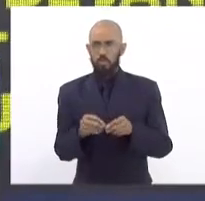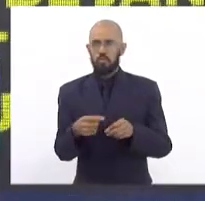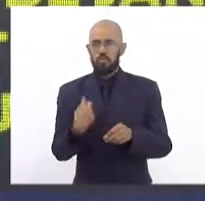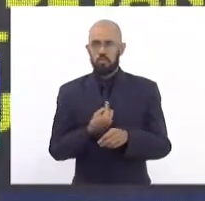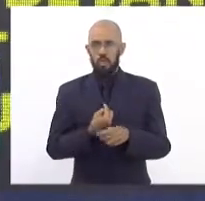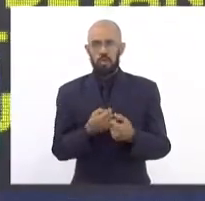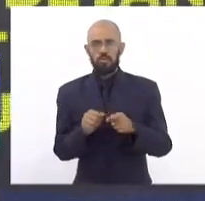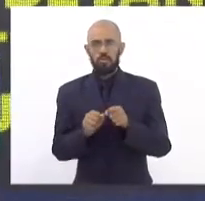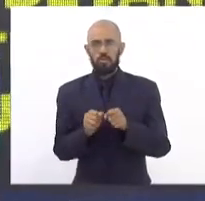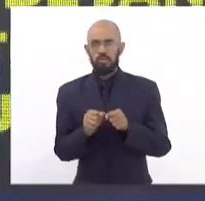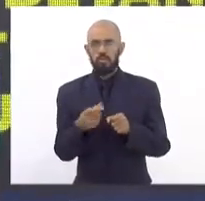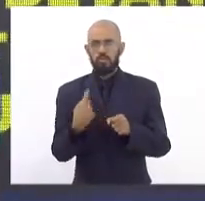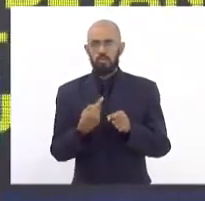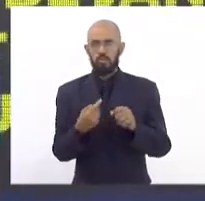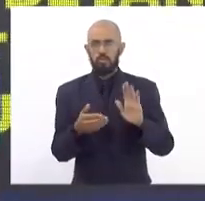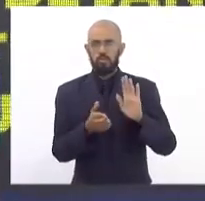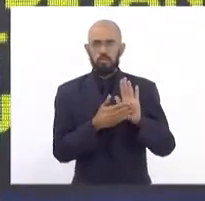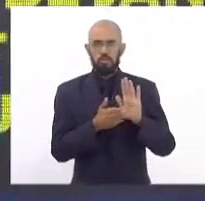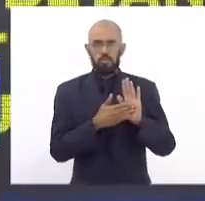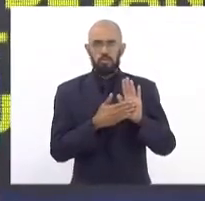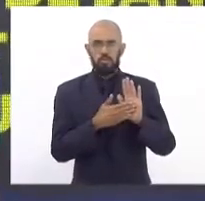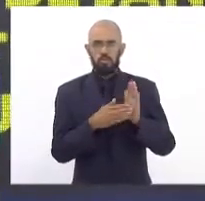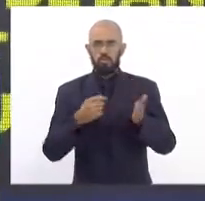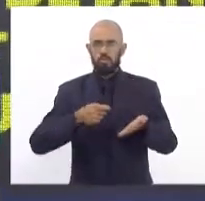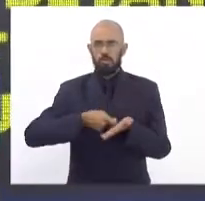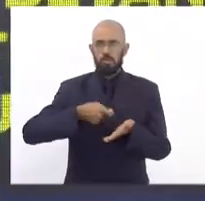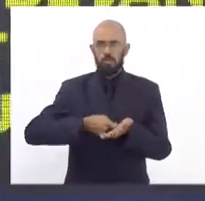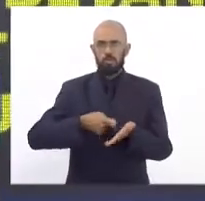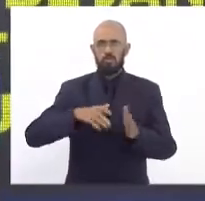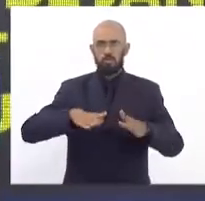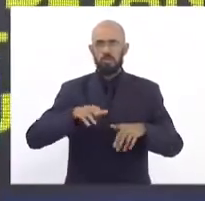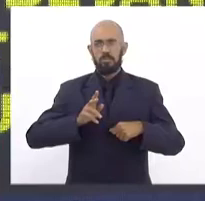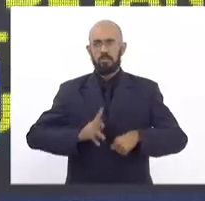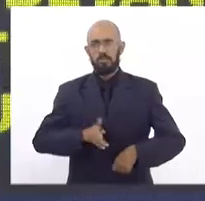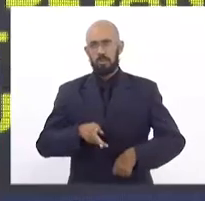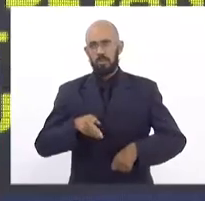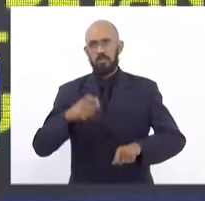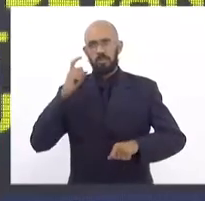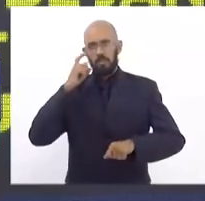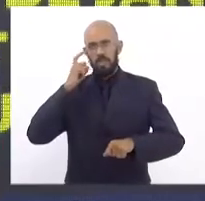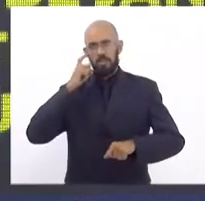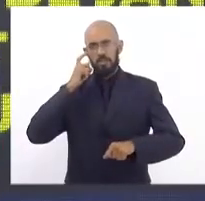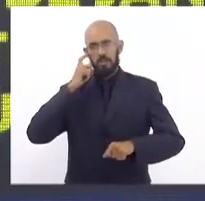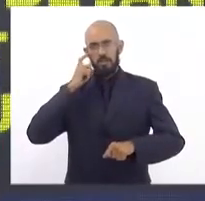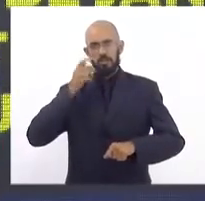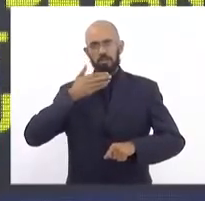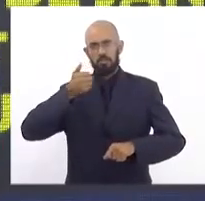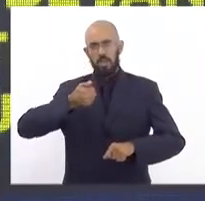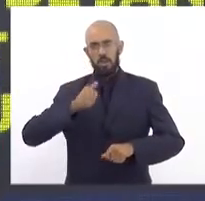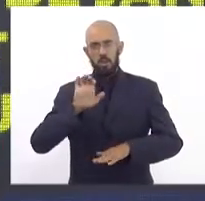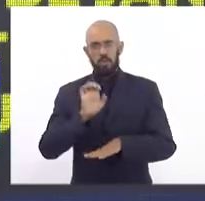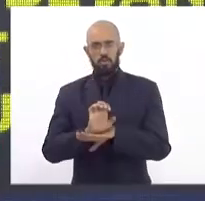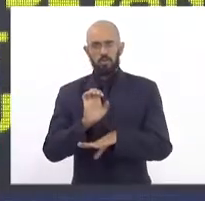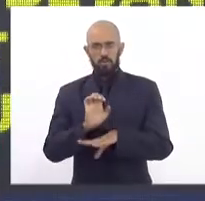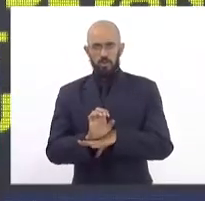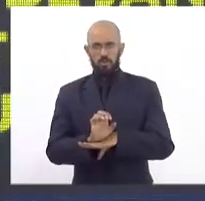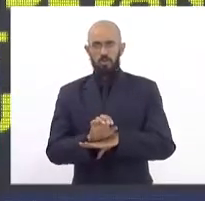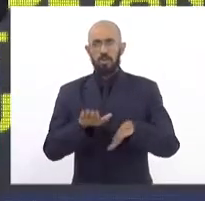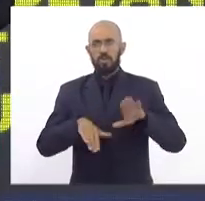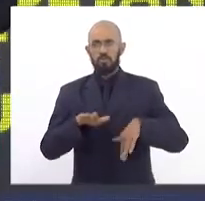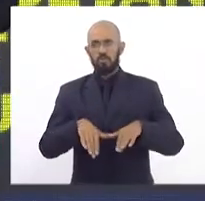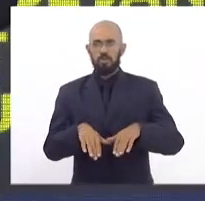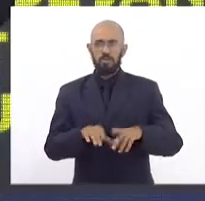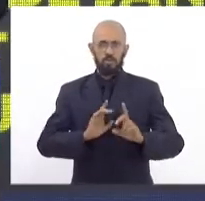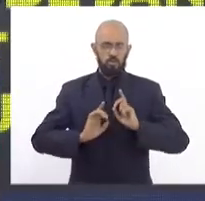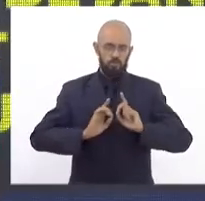nossos compromissos, as obrigações, mas sempre pensando no melhor para o Estado. Algumas vezes discutindo,